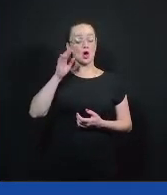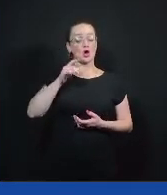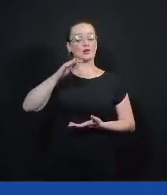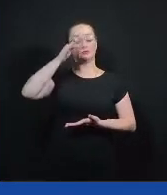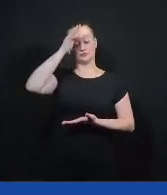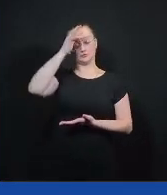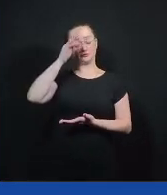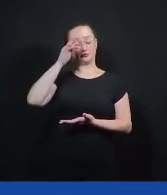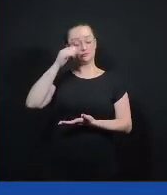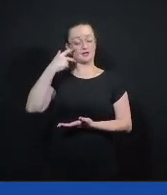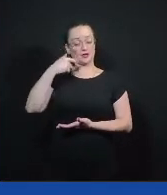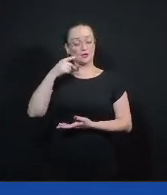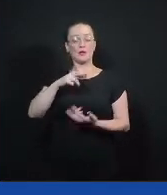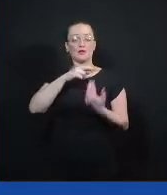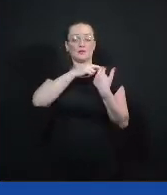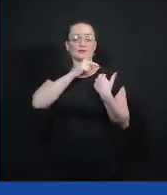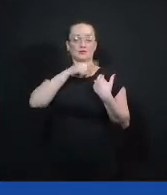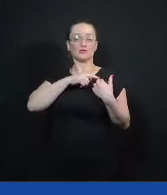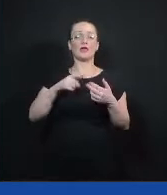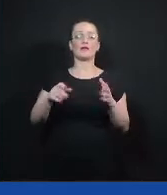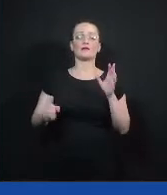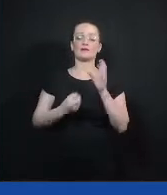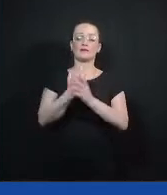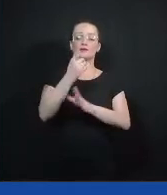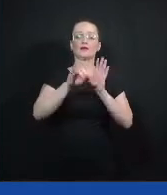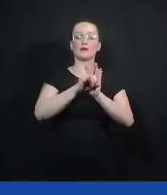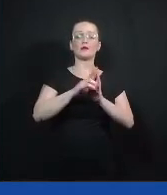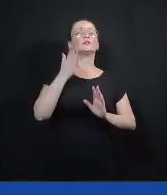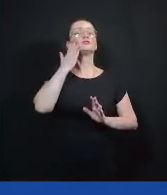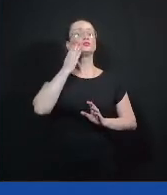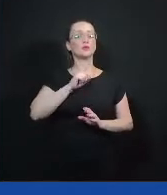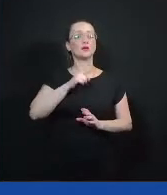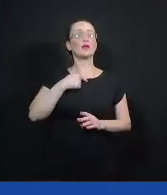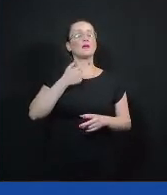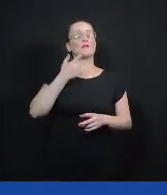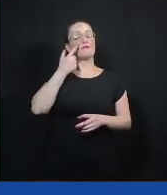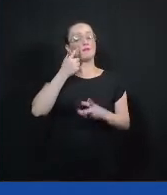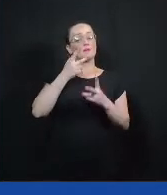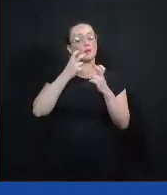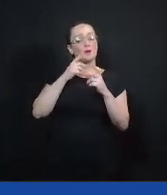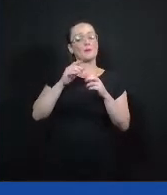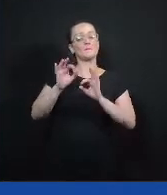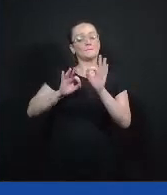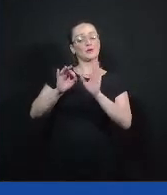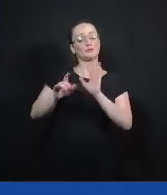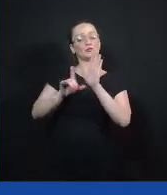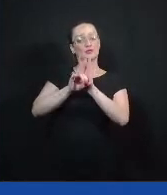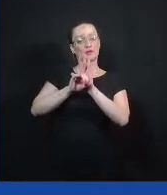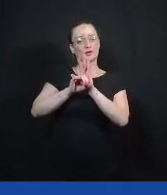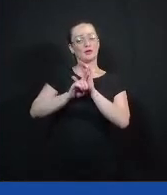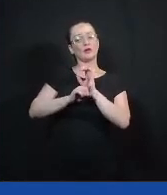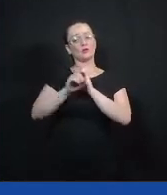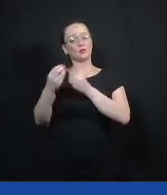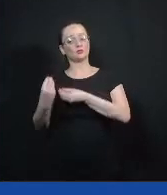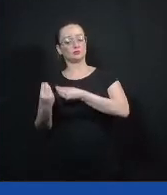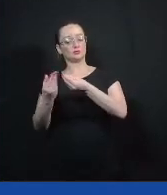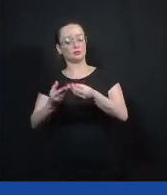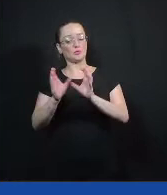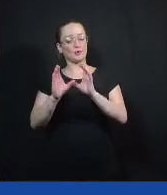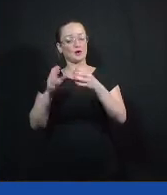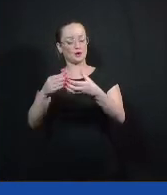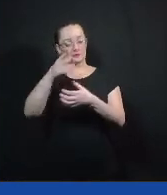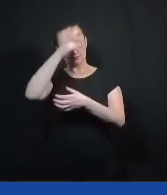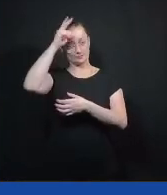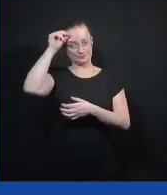A gente sabe que na prática, muito do que eles fazem é apreciar os projetos de lei que o executivo envia para a Câmara